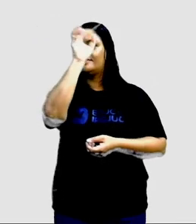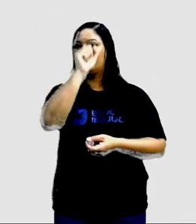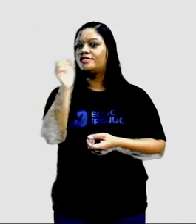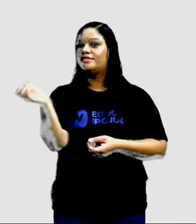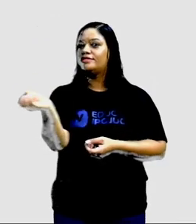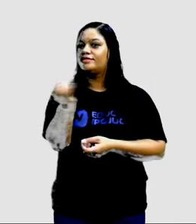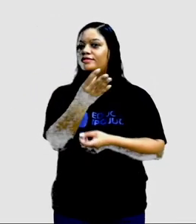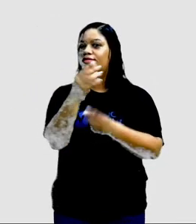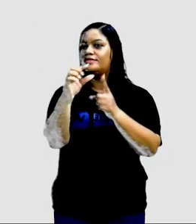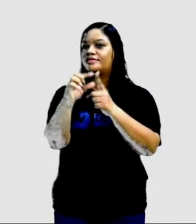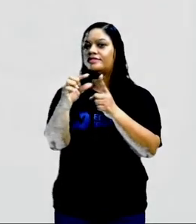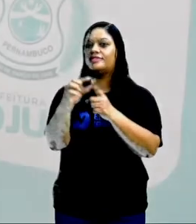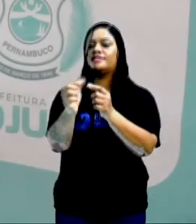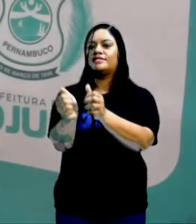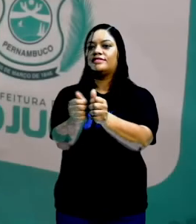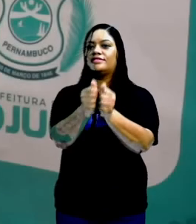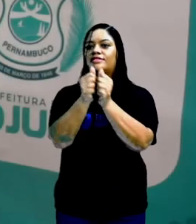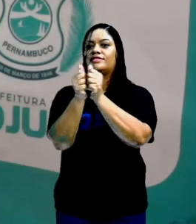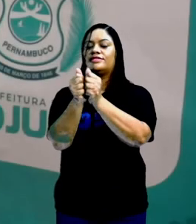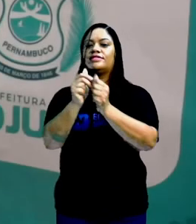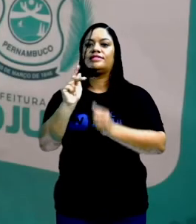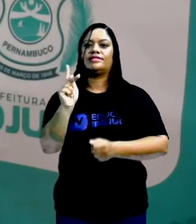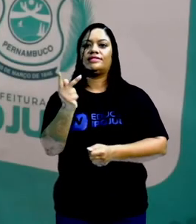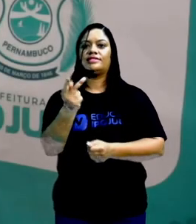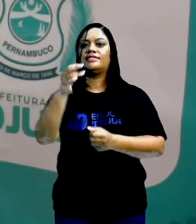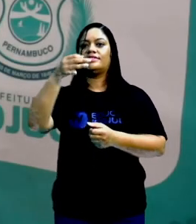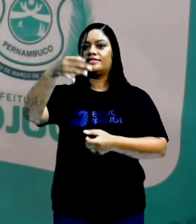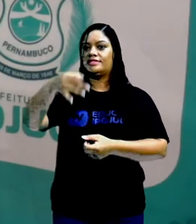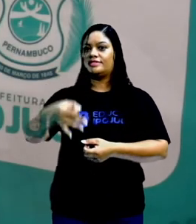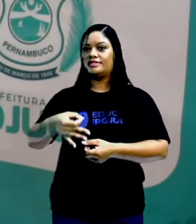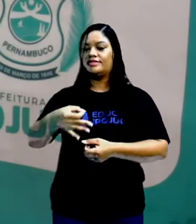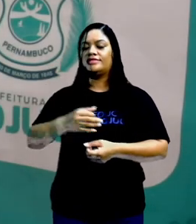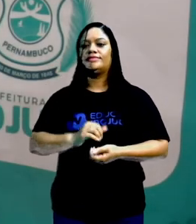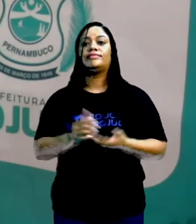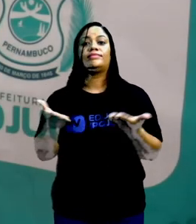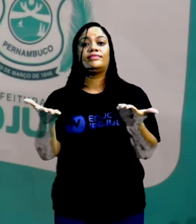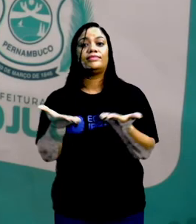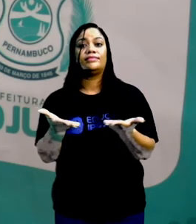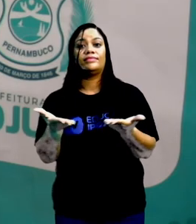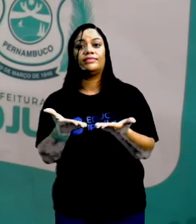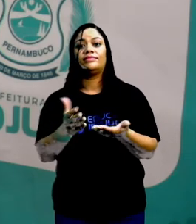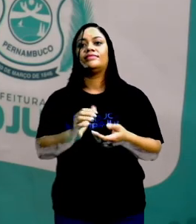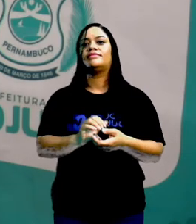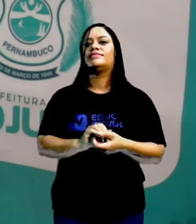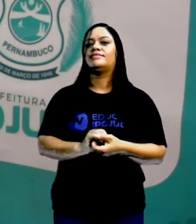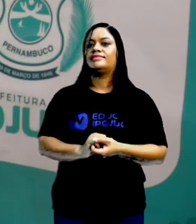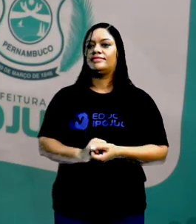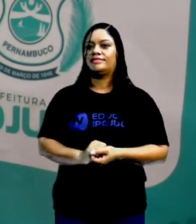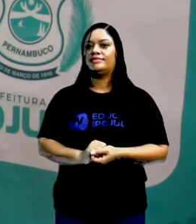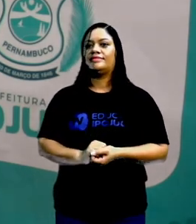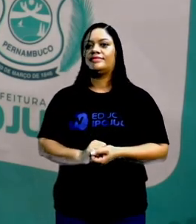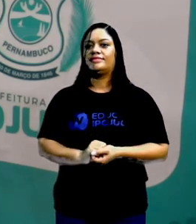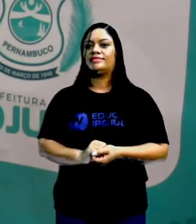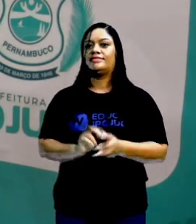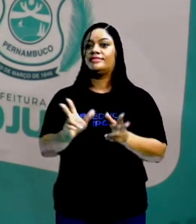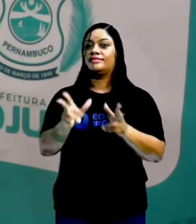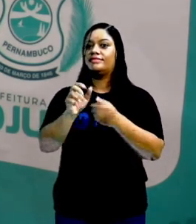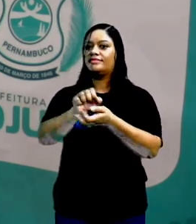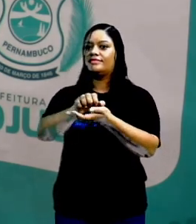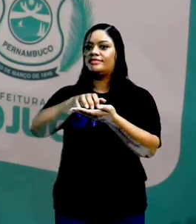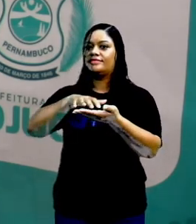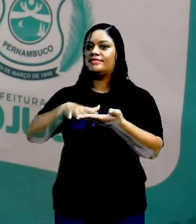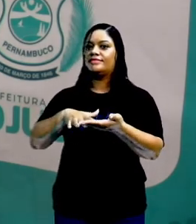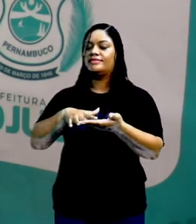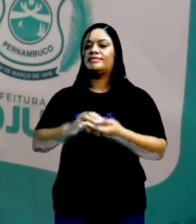novas palavras juntas com H, certo? Agora vamos, de olho na nossa